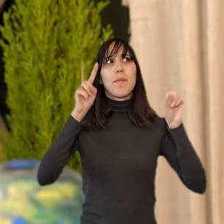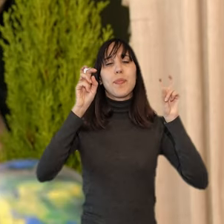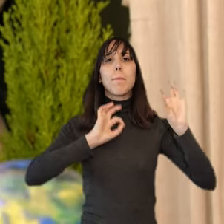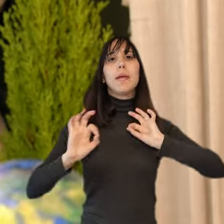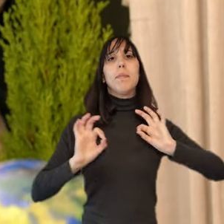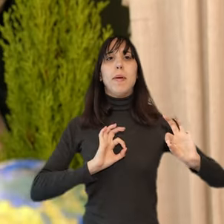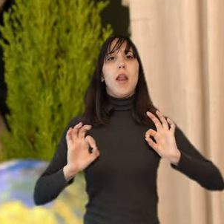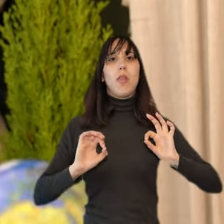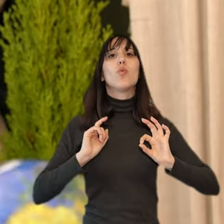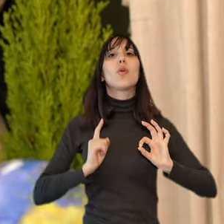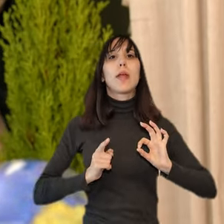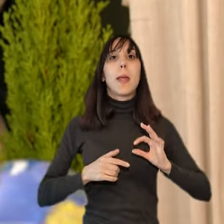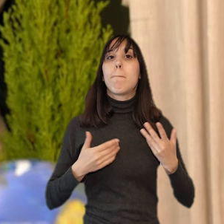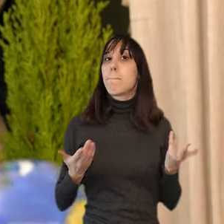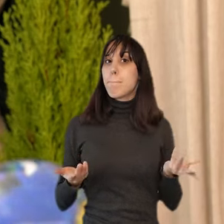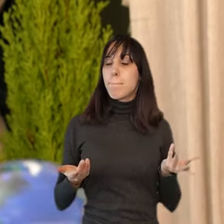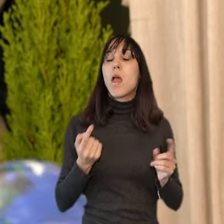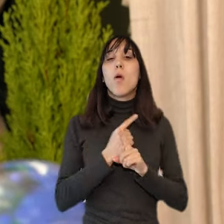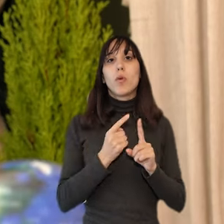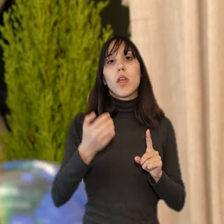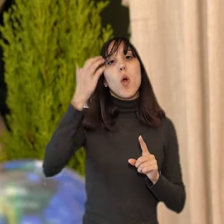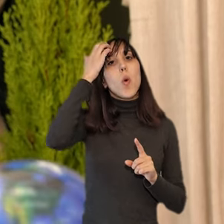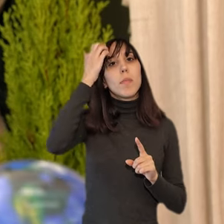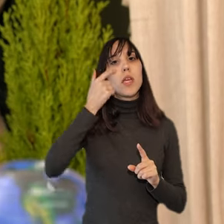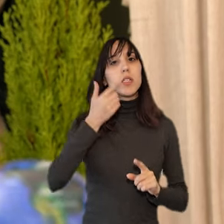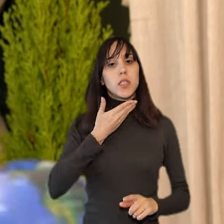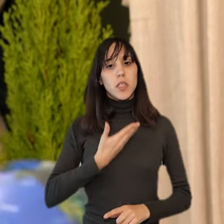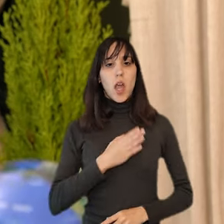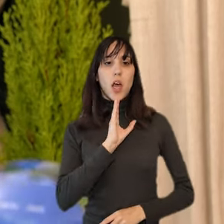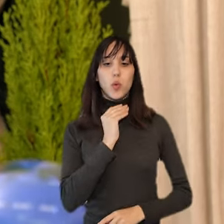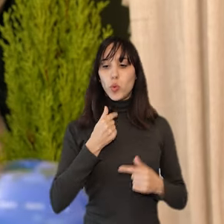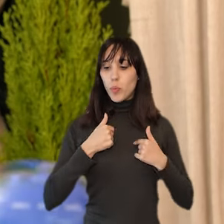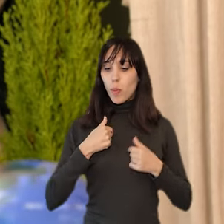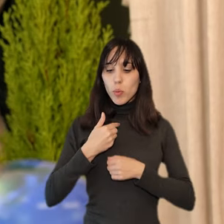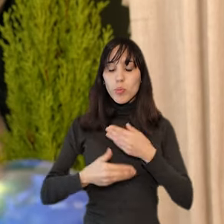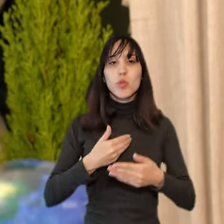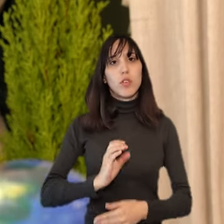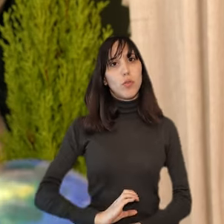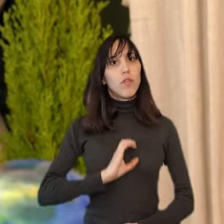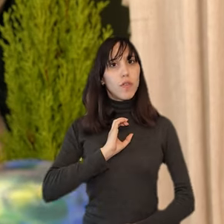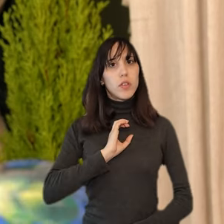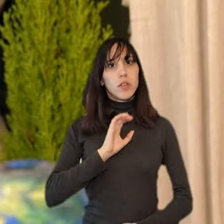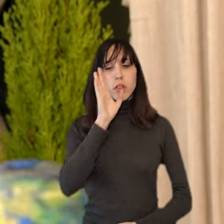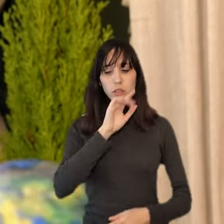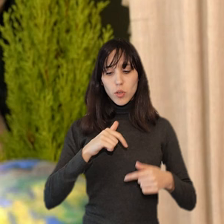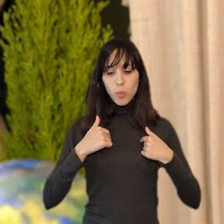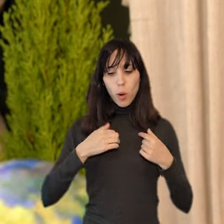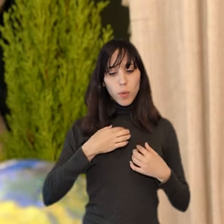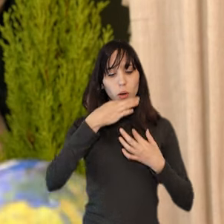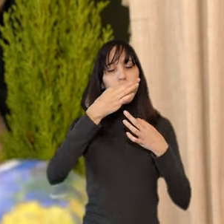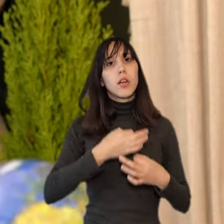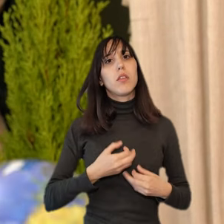para porque olhando para essas competências o aluno é é confiante no seu processo se ele acredita em si